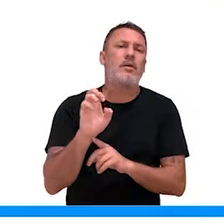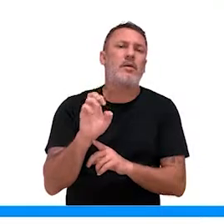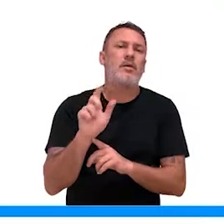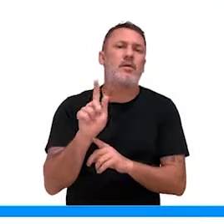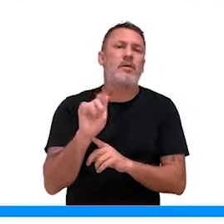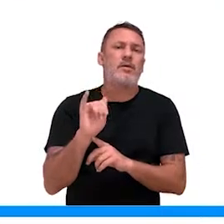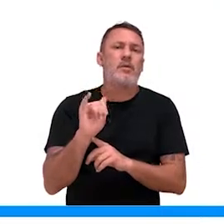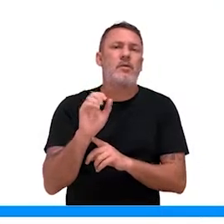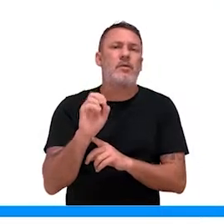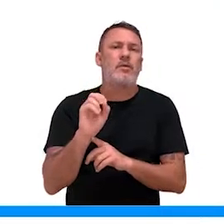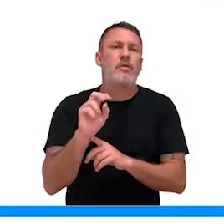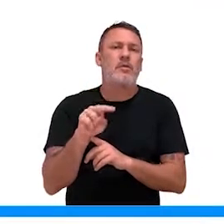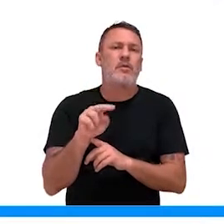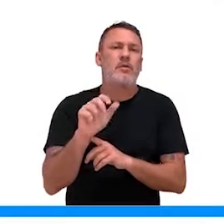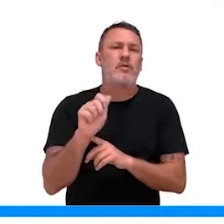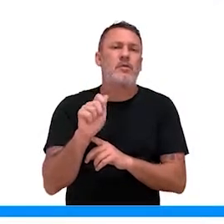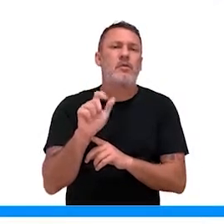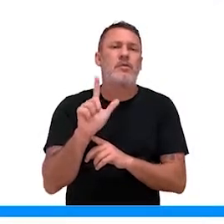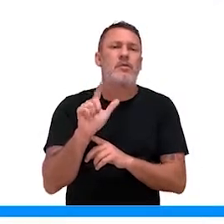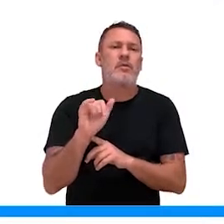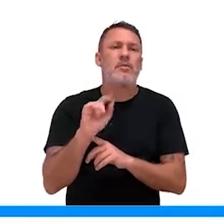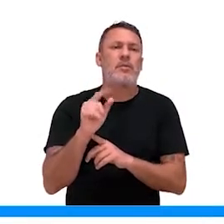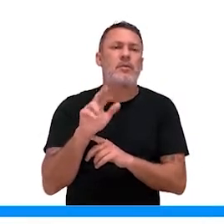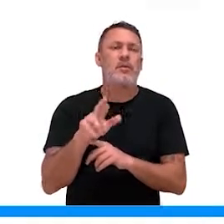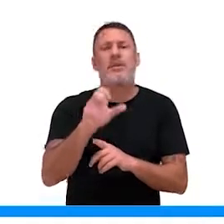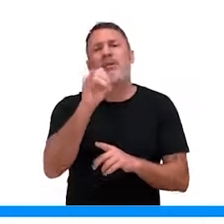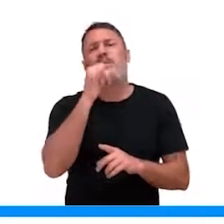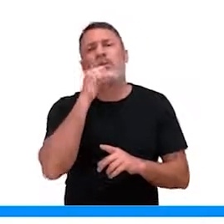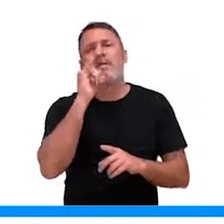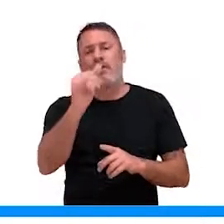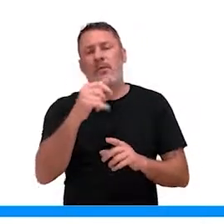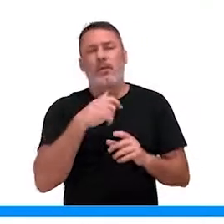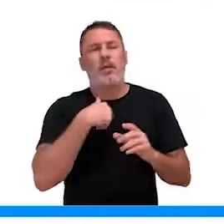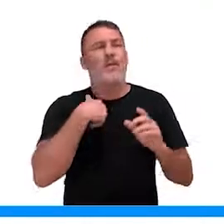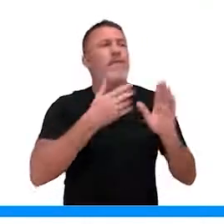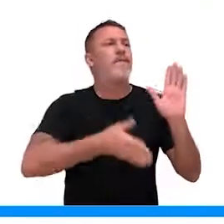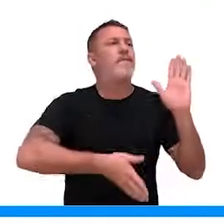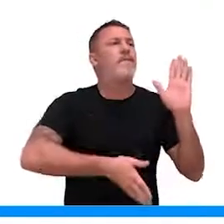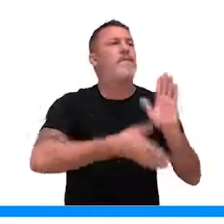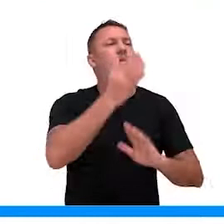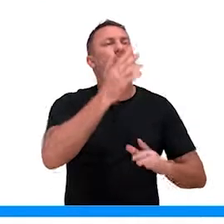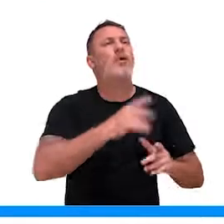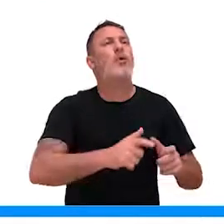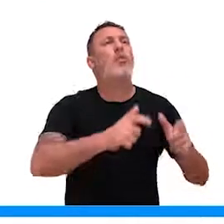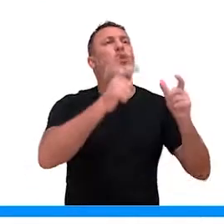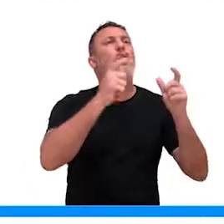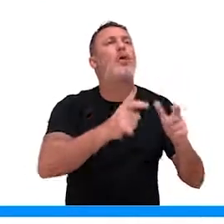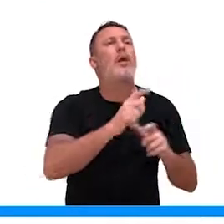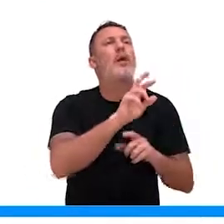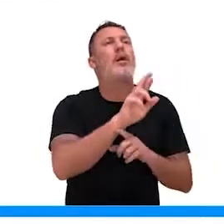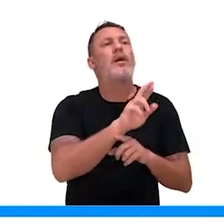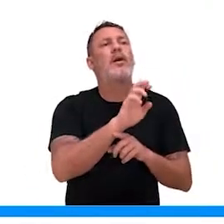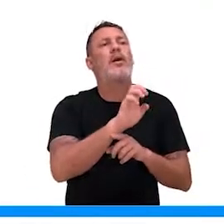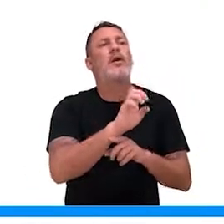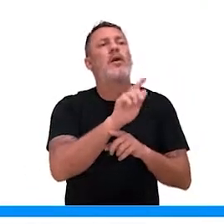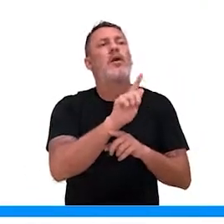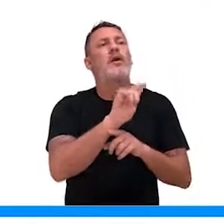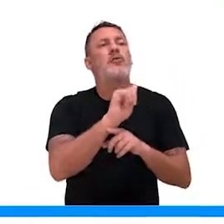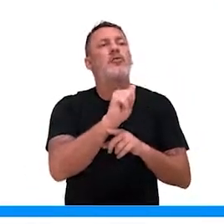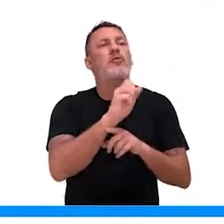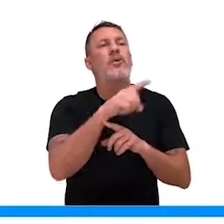Exemplo, se eu falo para você, vou viajar para a região serrana. O que você